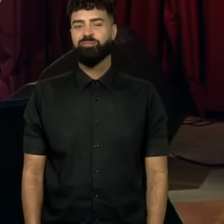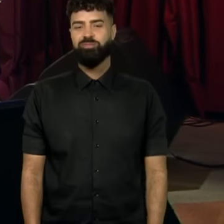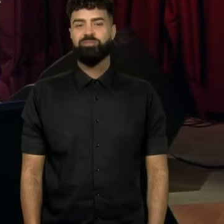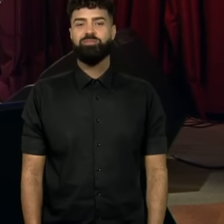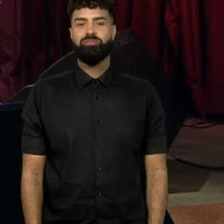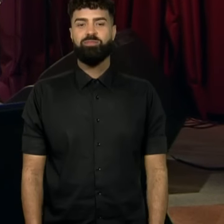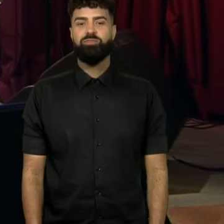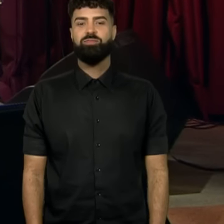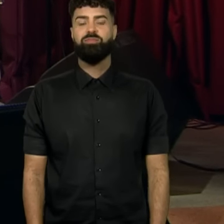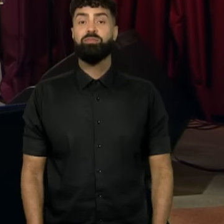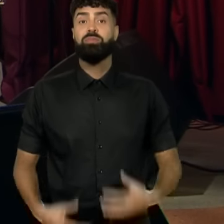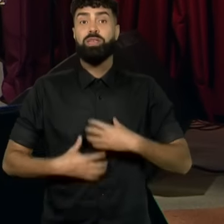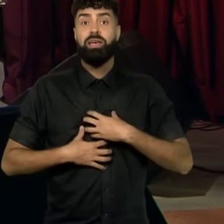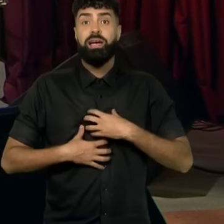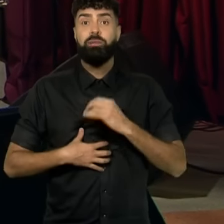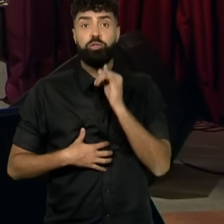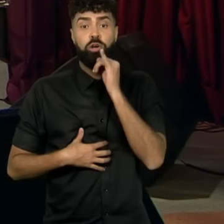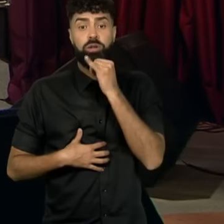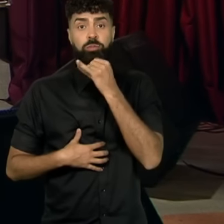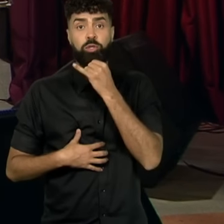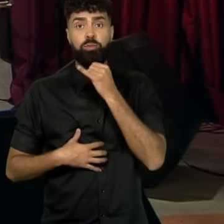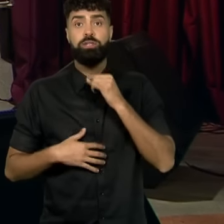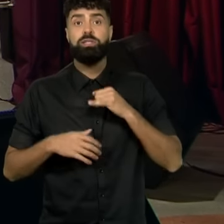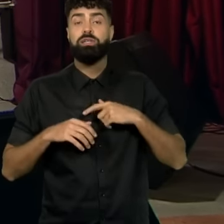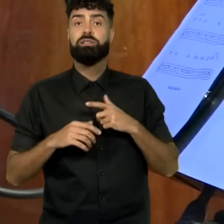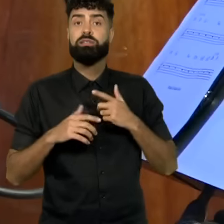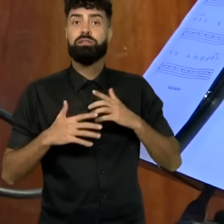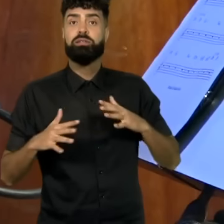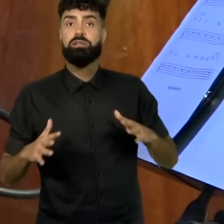Então que toda a tristeza que tem na Bahia